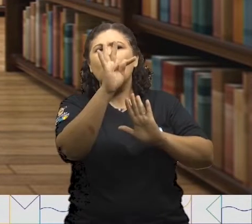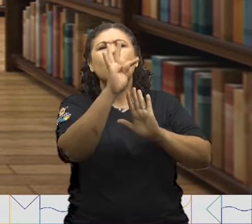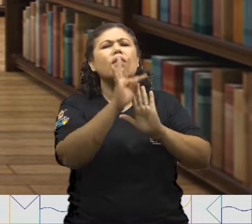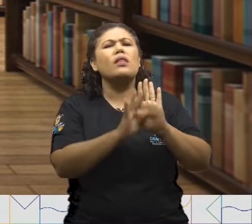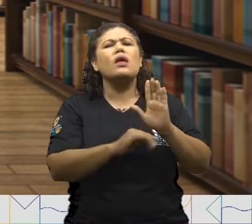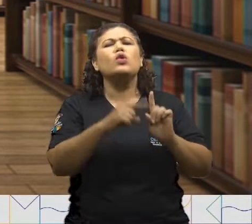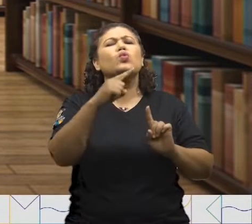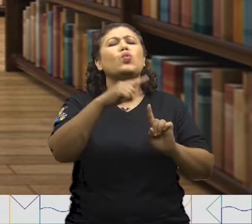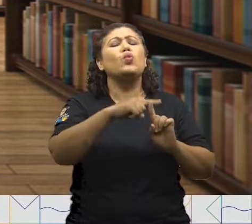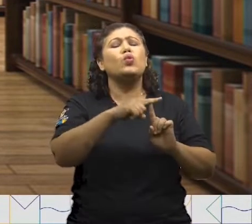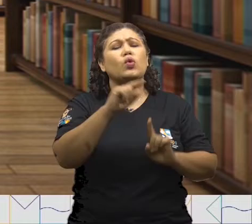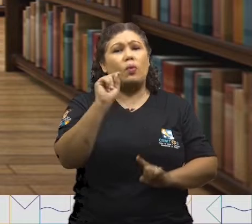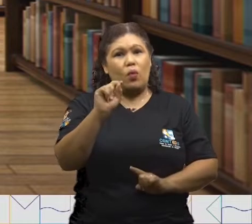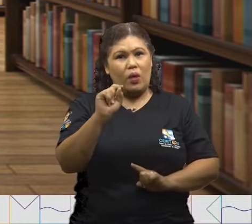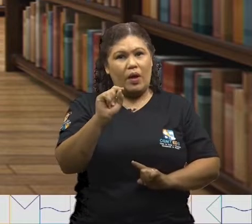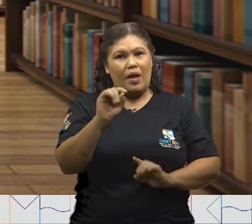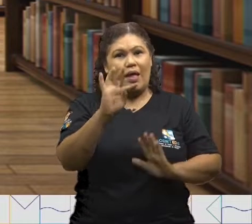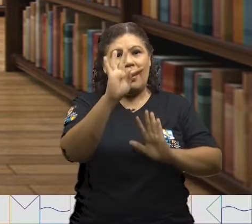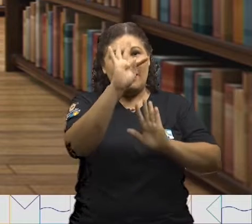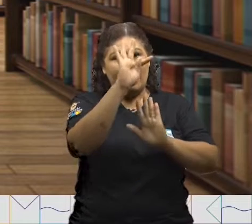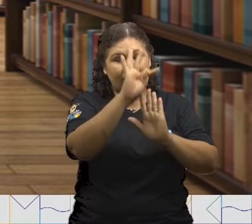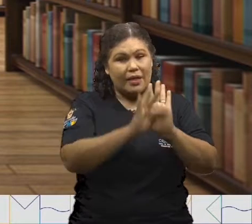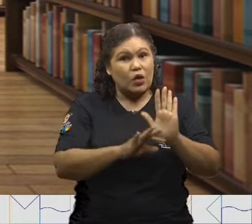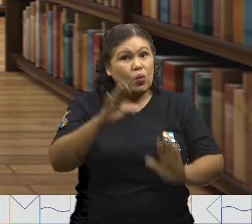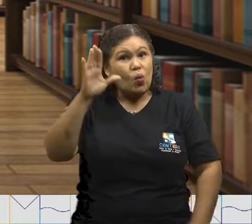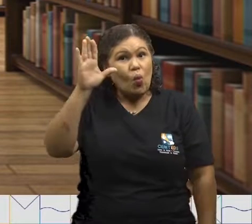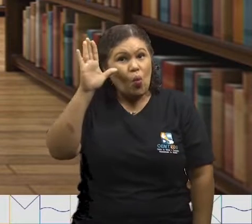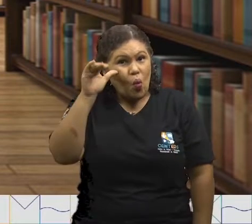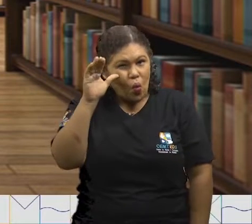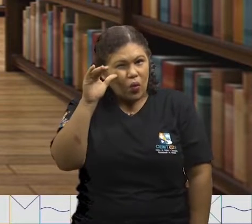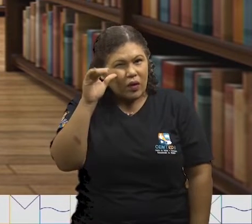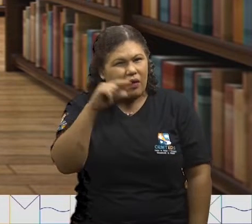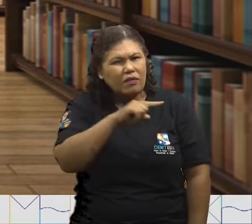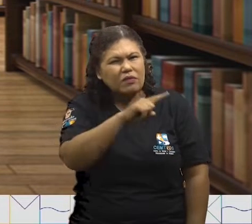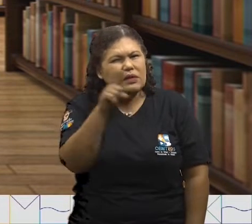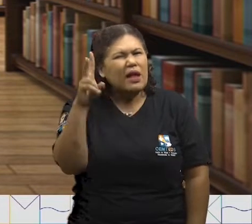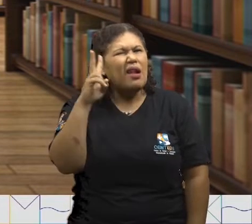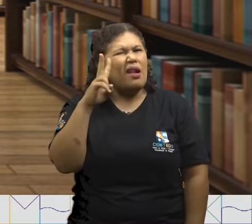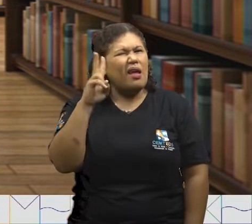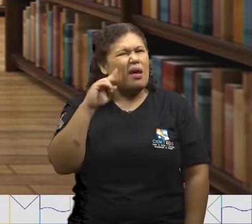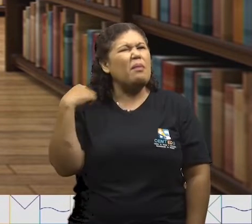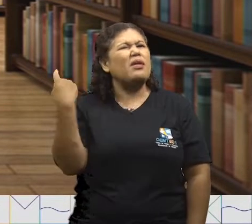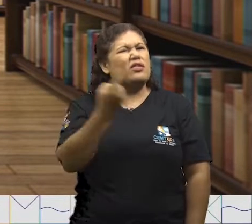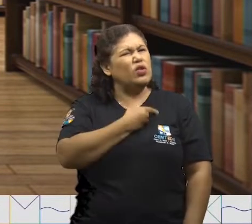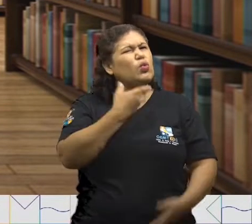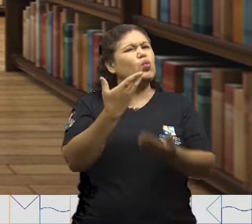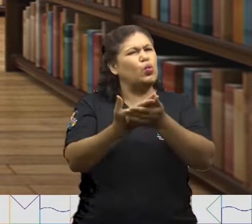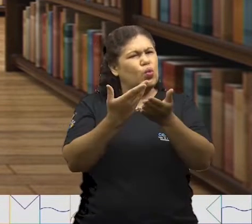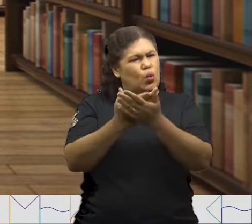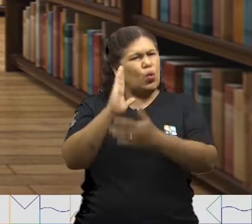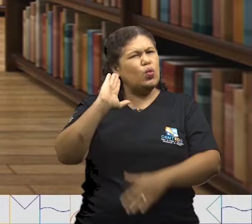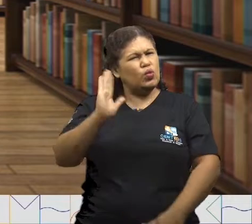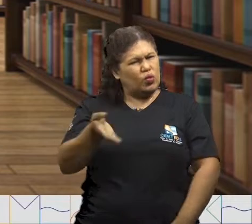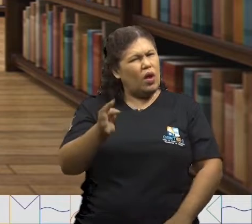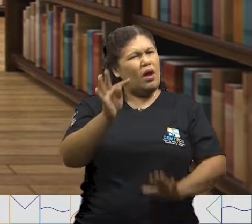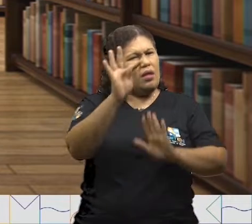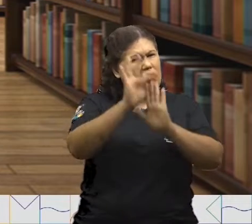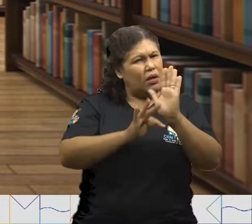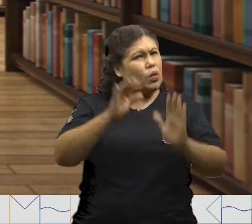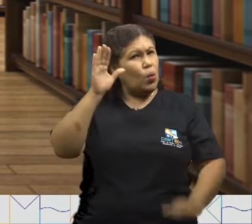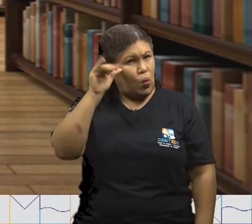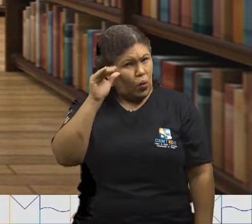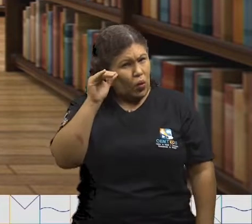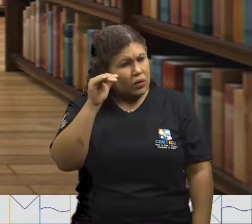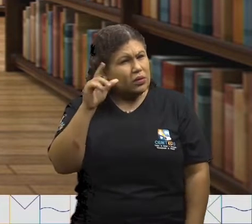muito interessante são as curiosidades. Você lembra que já trabalhamos com esse tipo